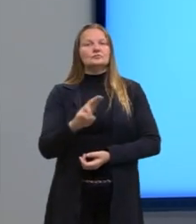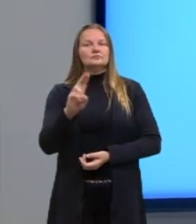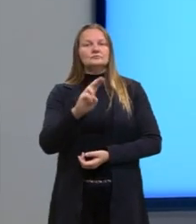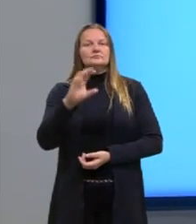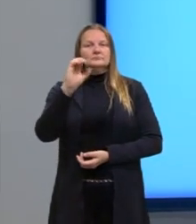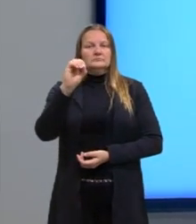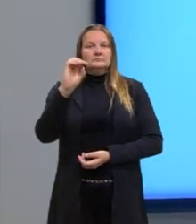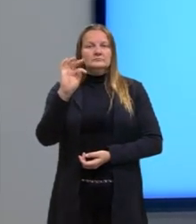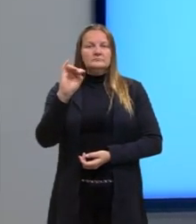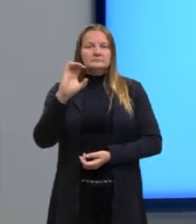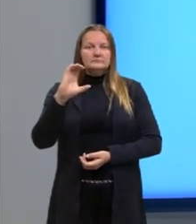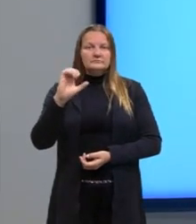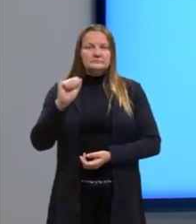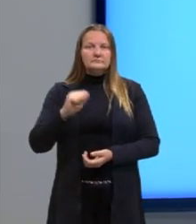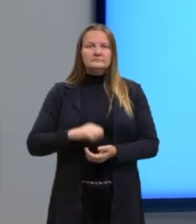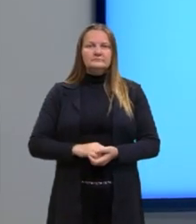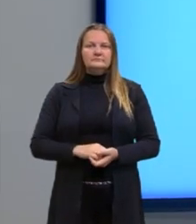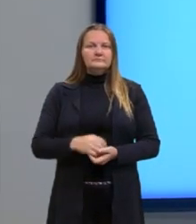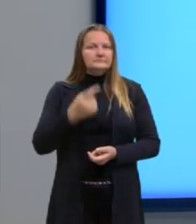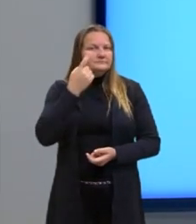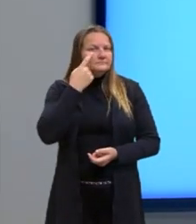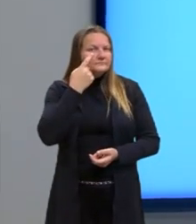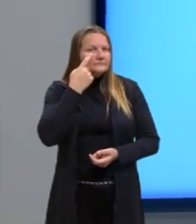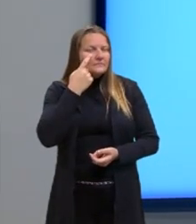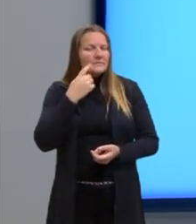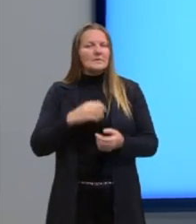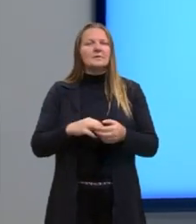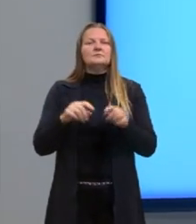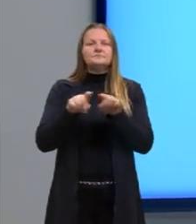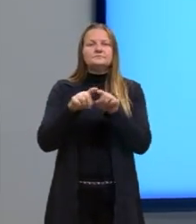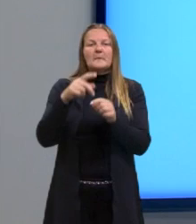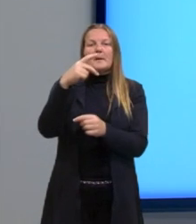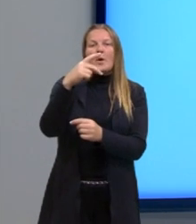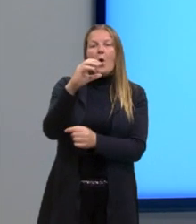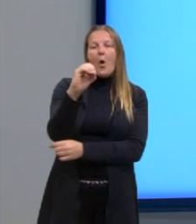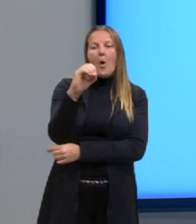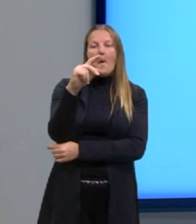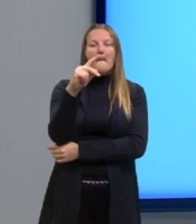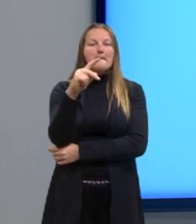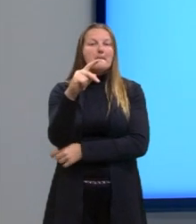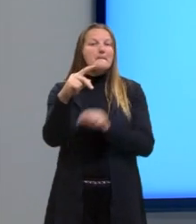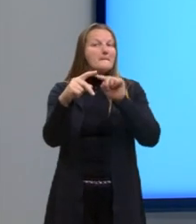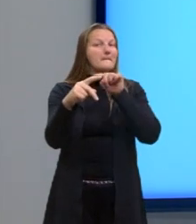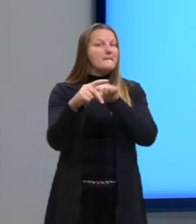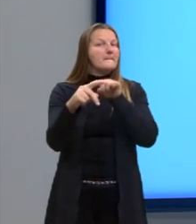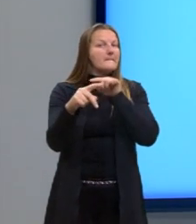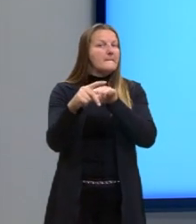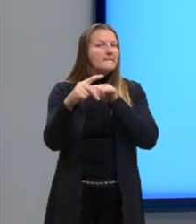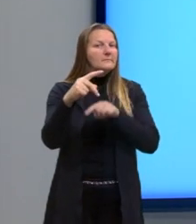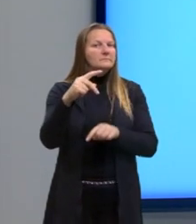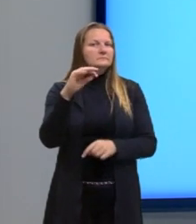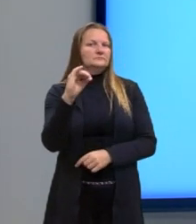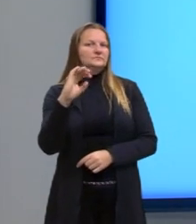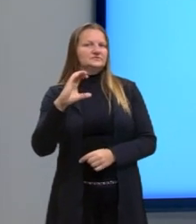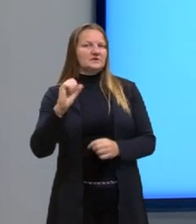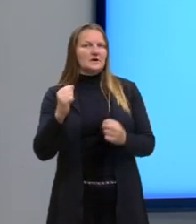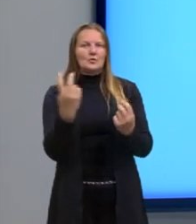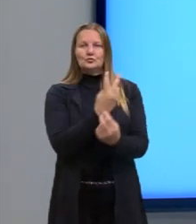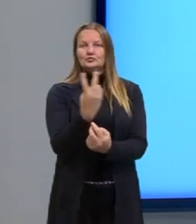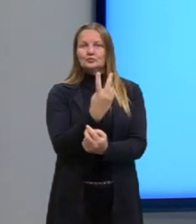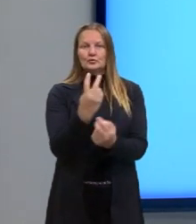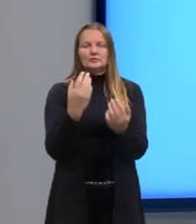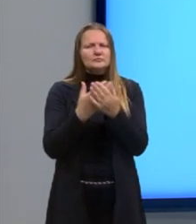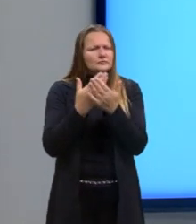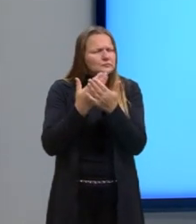é normal a gente falar tanto óptica com P tanto óptica tá então o que que ela estuda